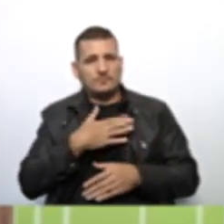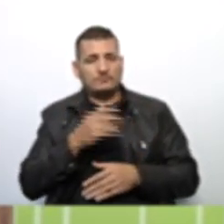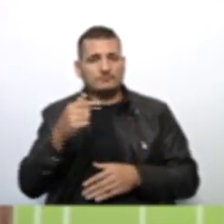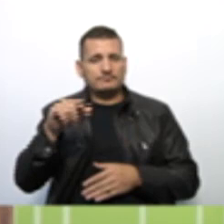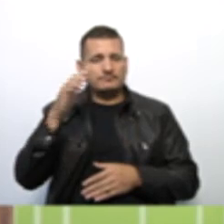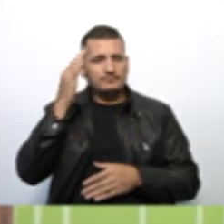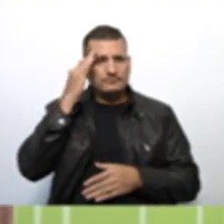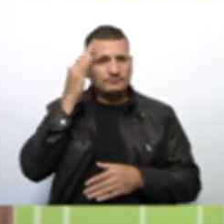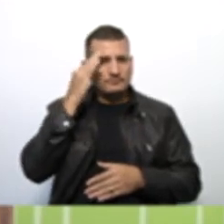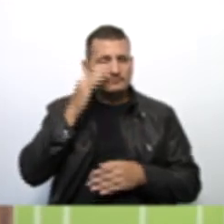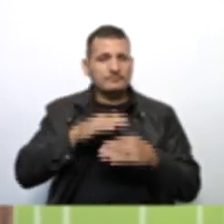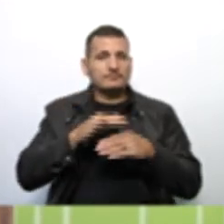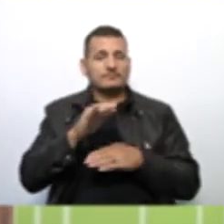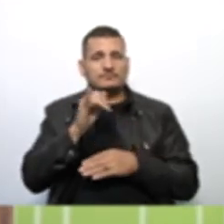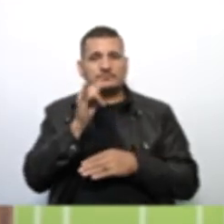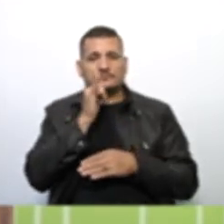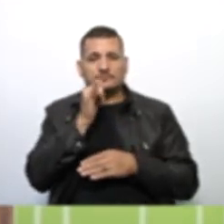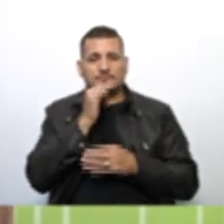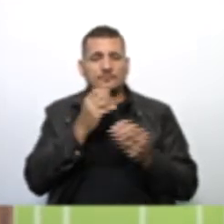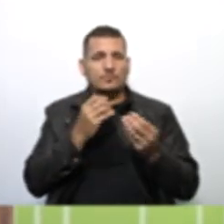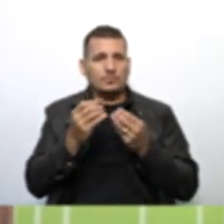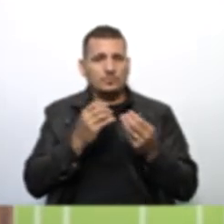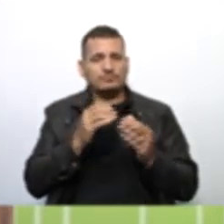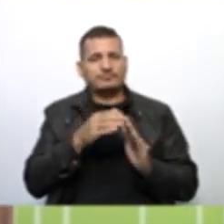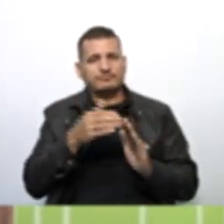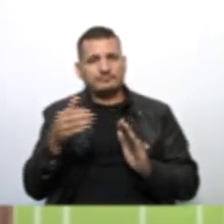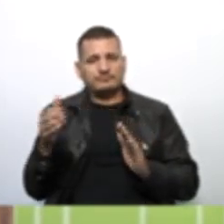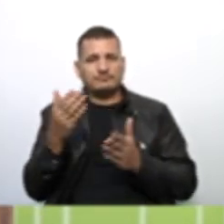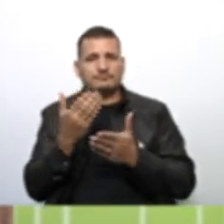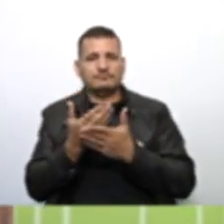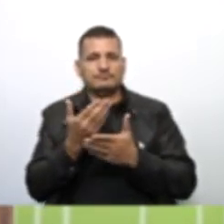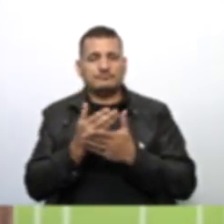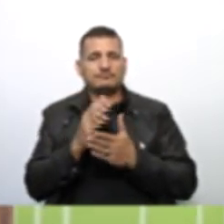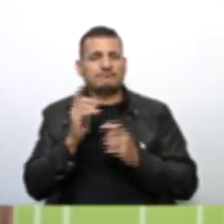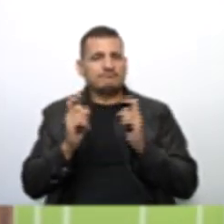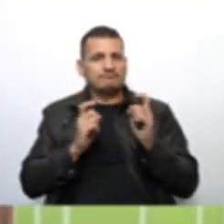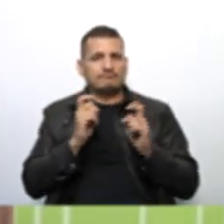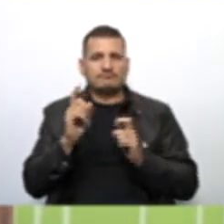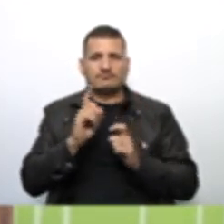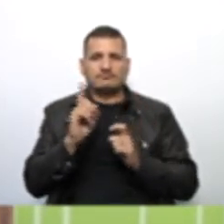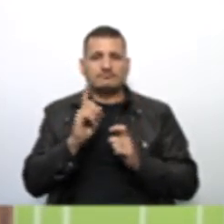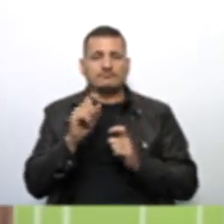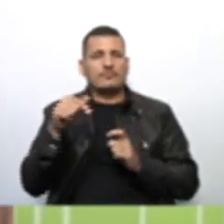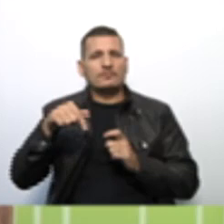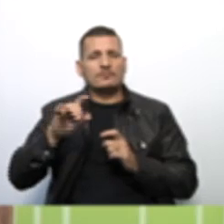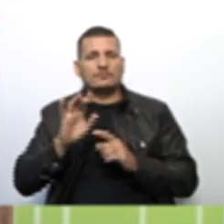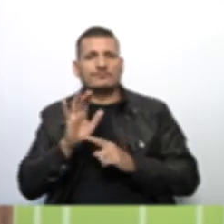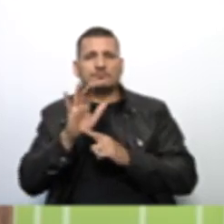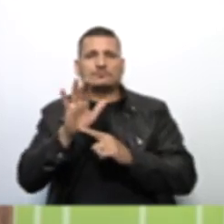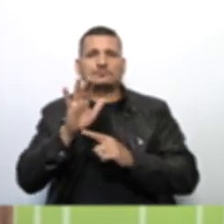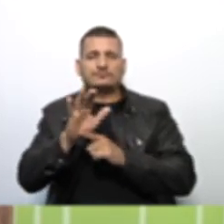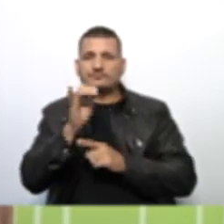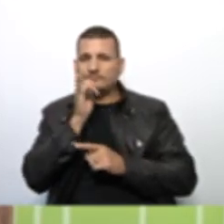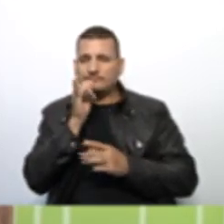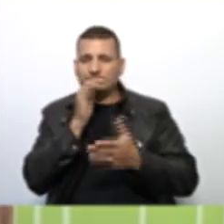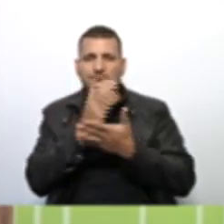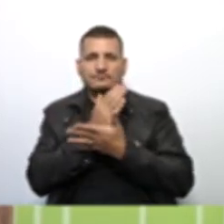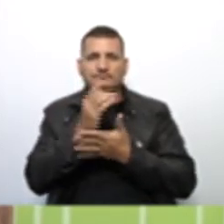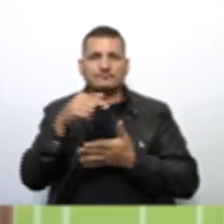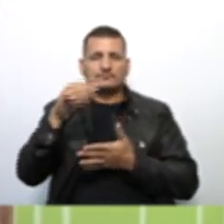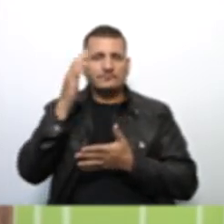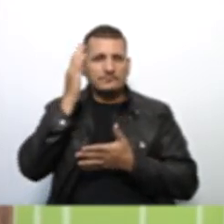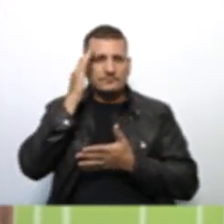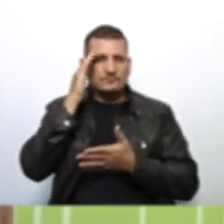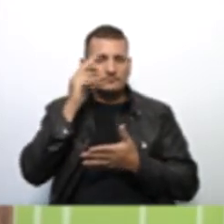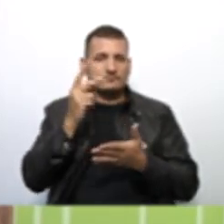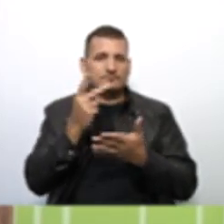entender mais esses exemplos, tudo como é que funciona, durante as aulas. Então, não se preocupe. Nós estamos só dando uns exemplos para você saber o que